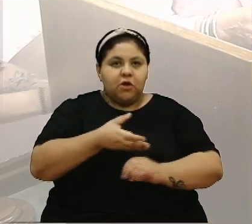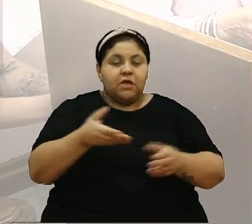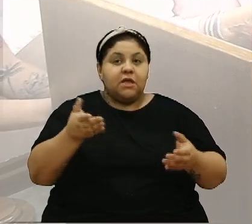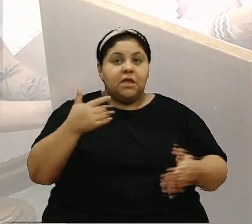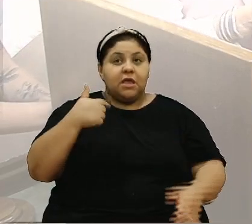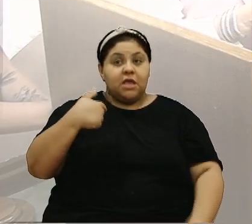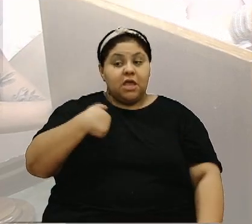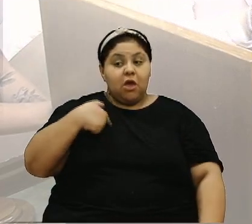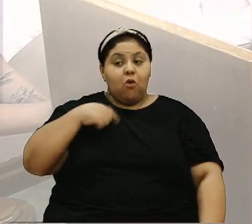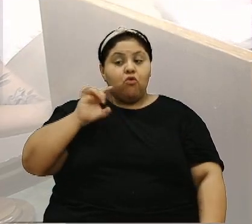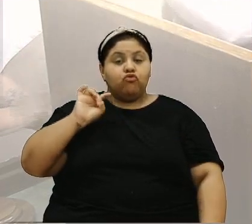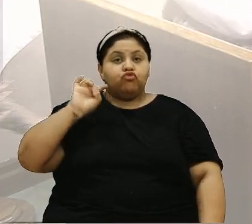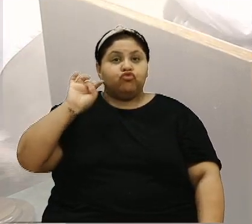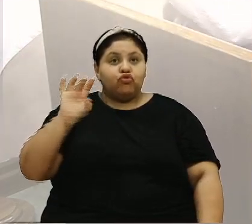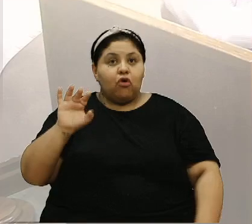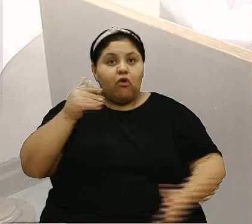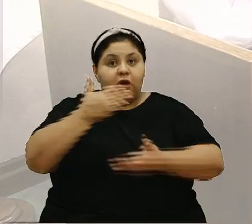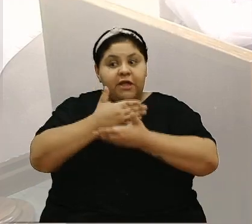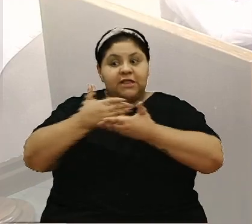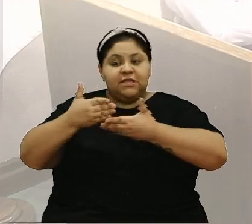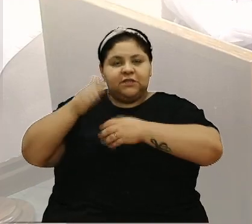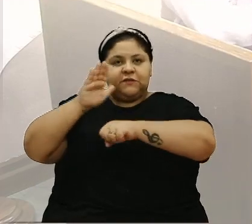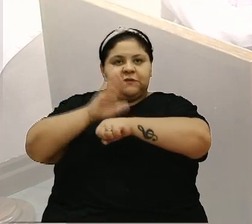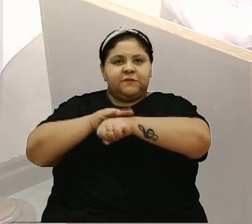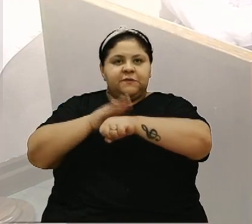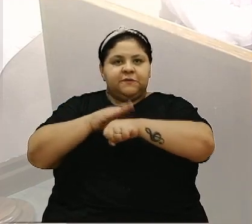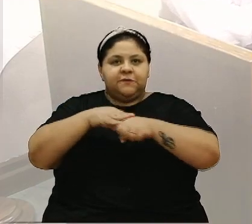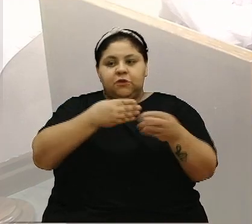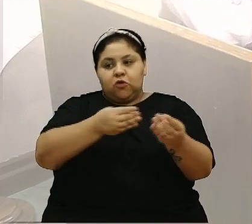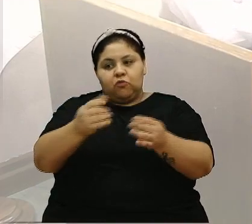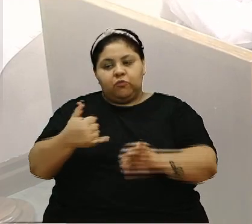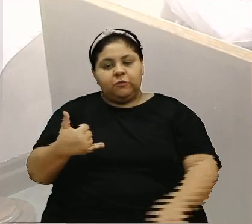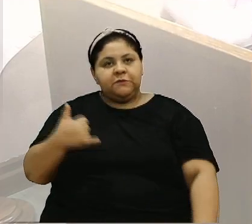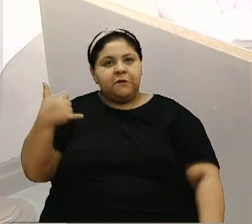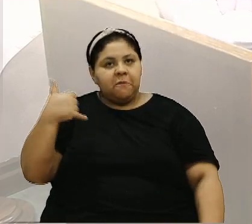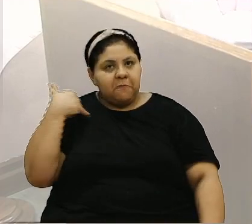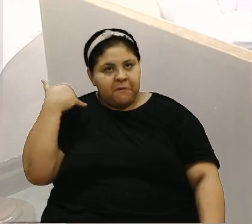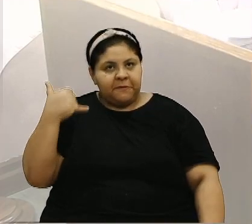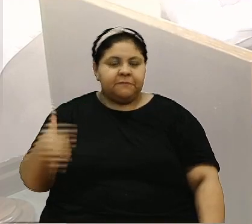estou abrindo este momento com muita honra.